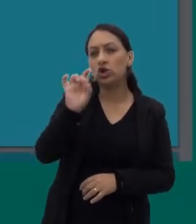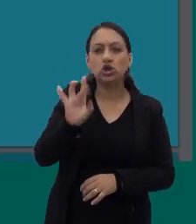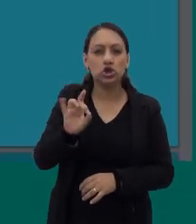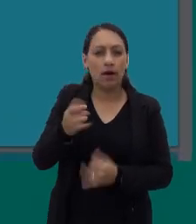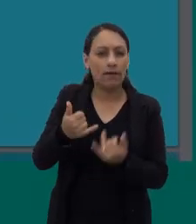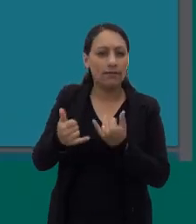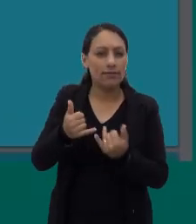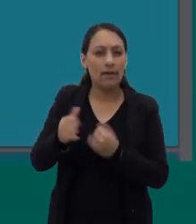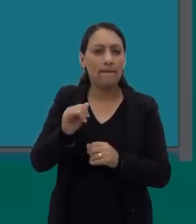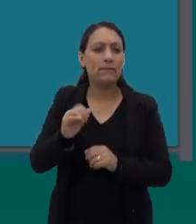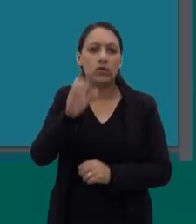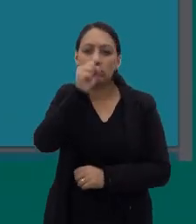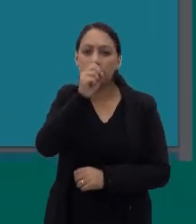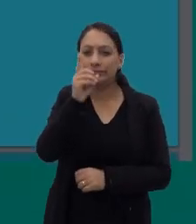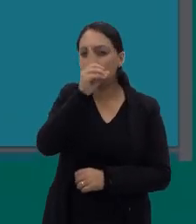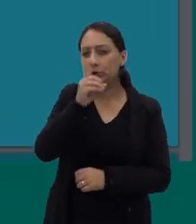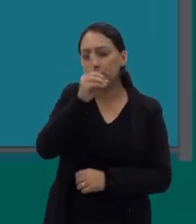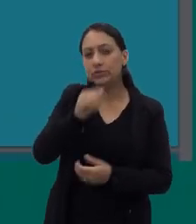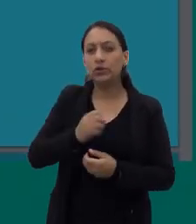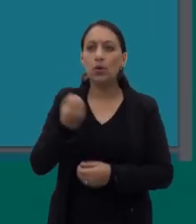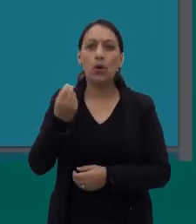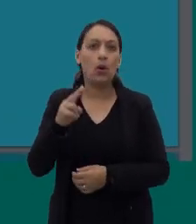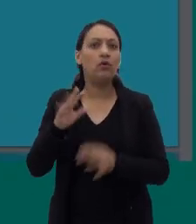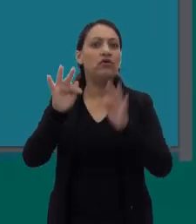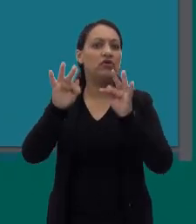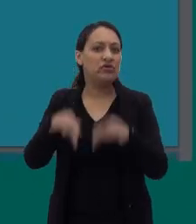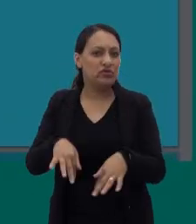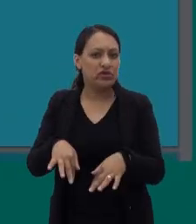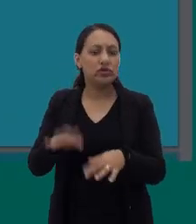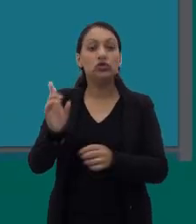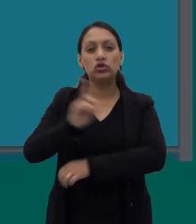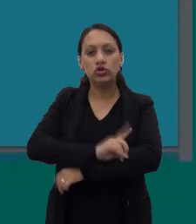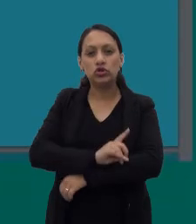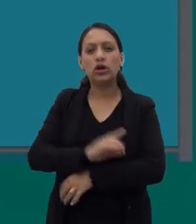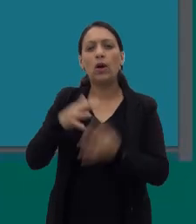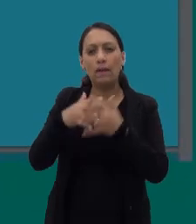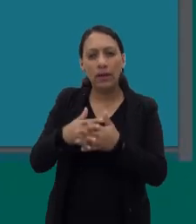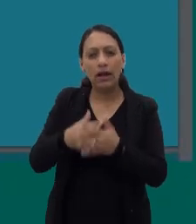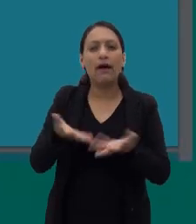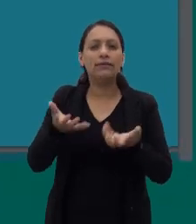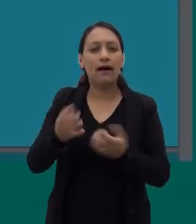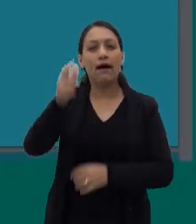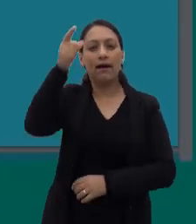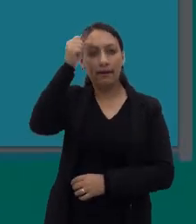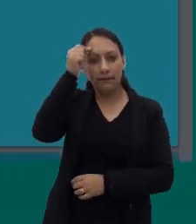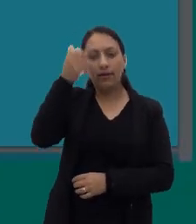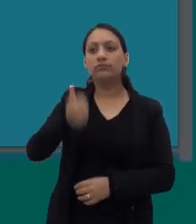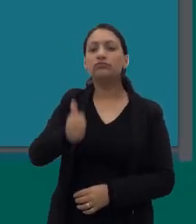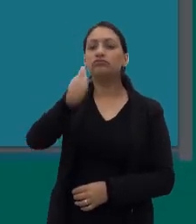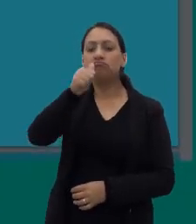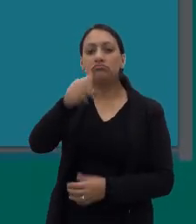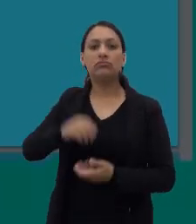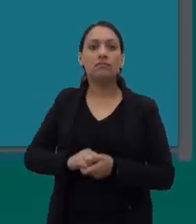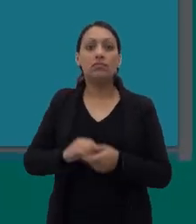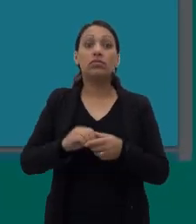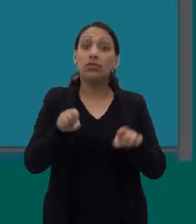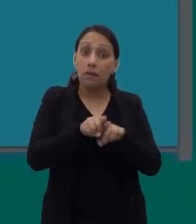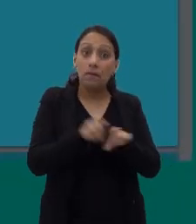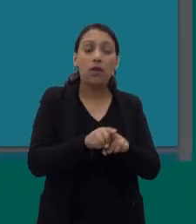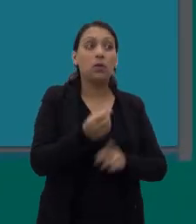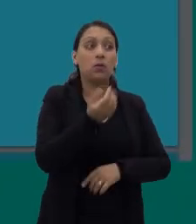de semana, ou no fim do dia que foi mais complicado, né? Ou a mesma vale para a comida, para o